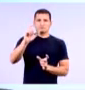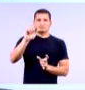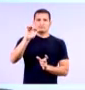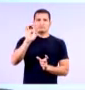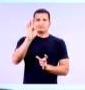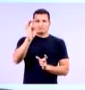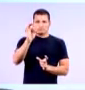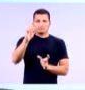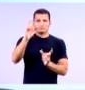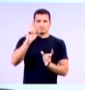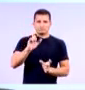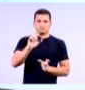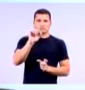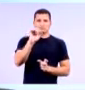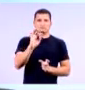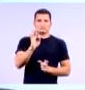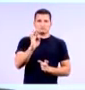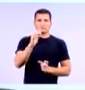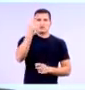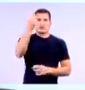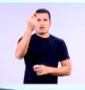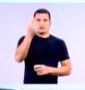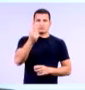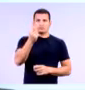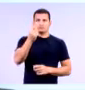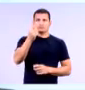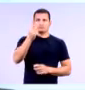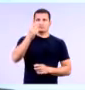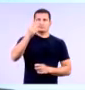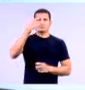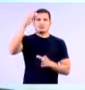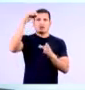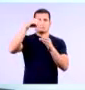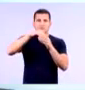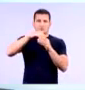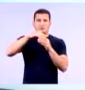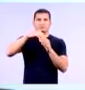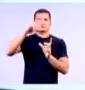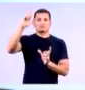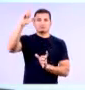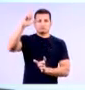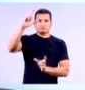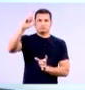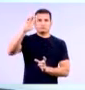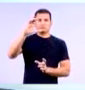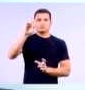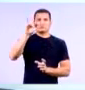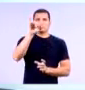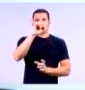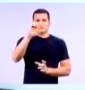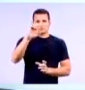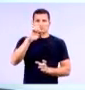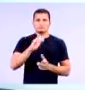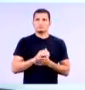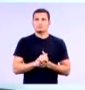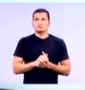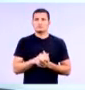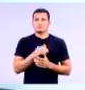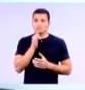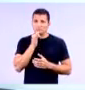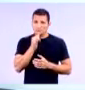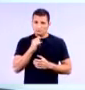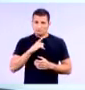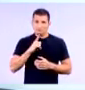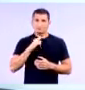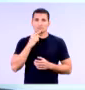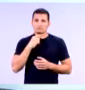e o set para cada um daqueles atributos. Mas tudo isso, gente, está dentro da nossa classe. Se tiver dúvida ainda como fazer, gente,